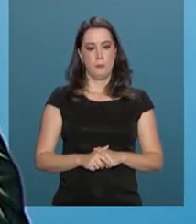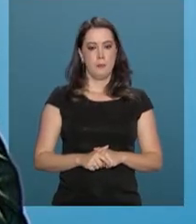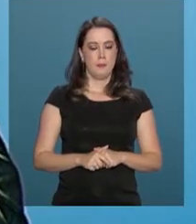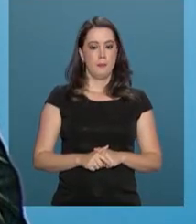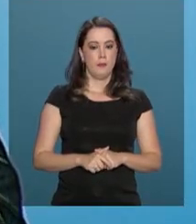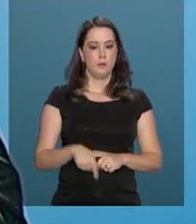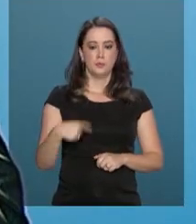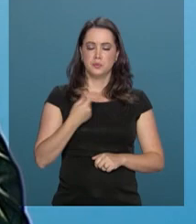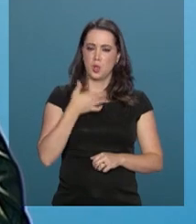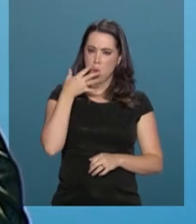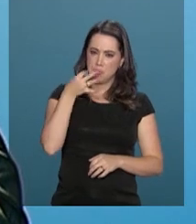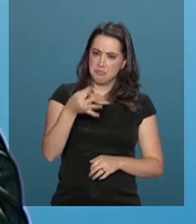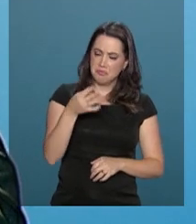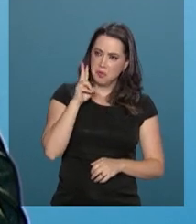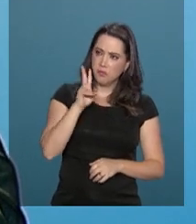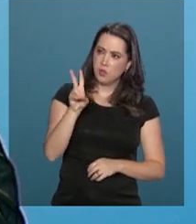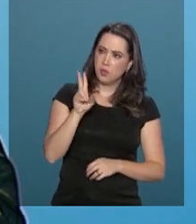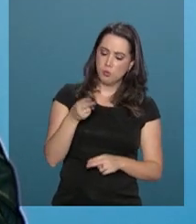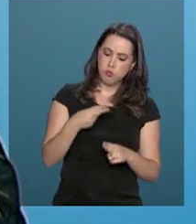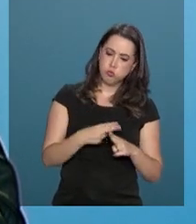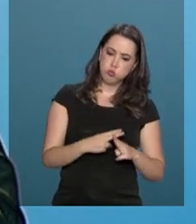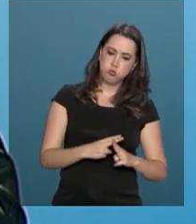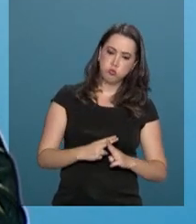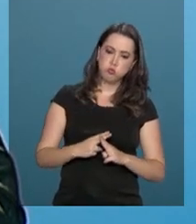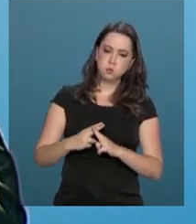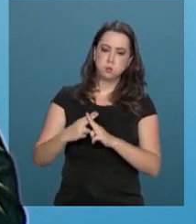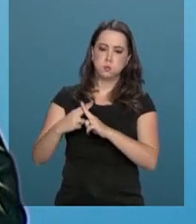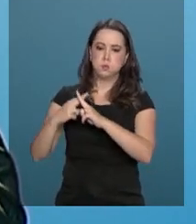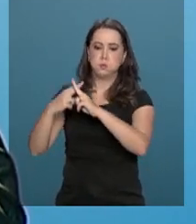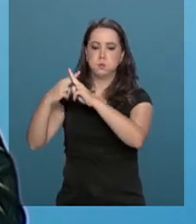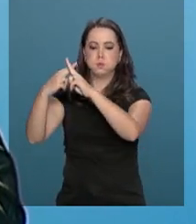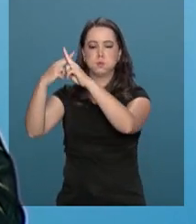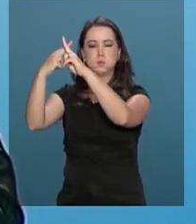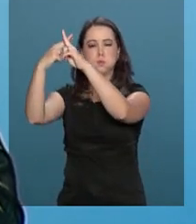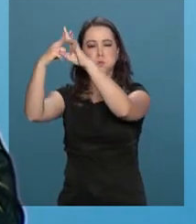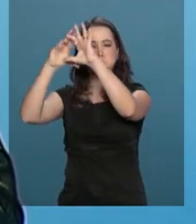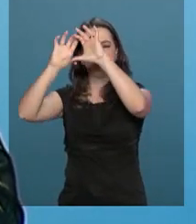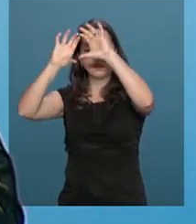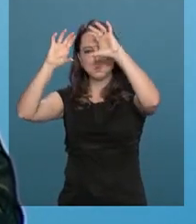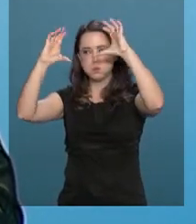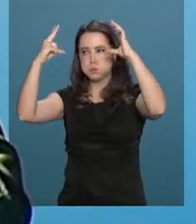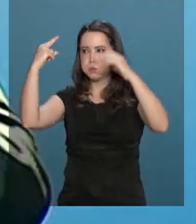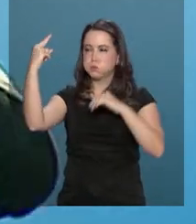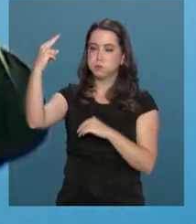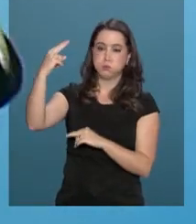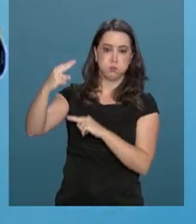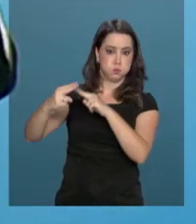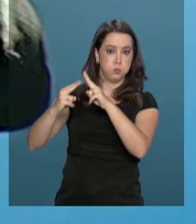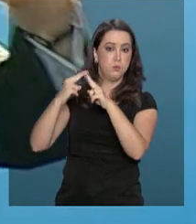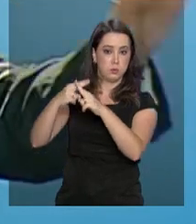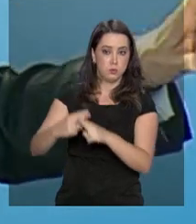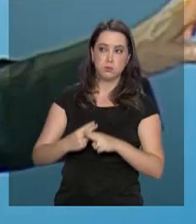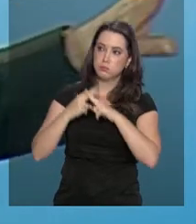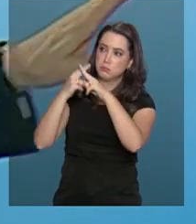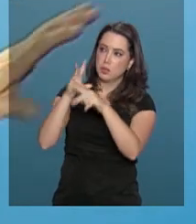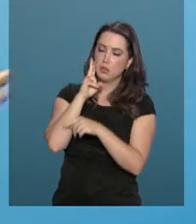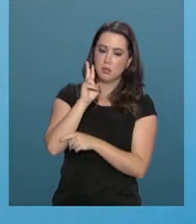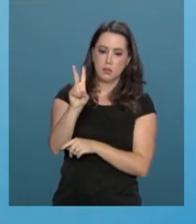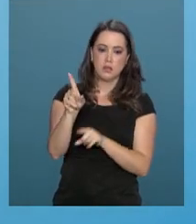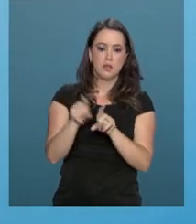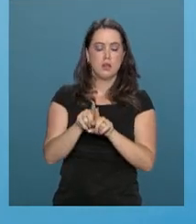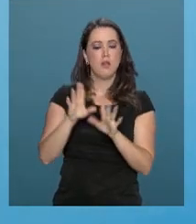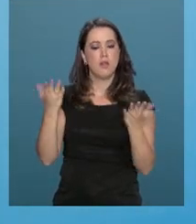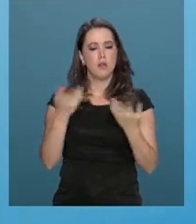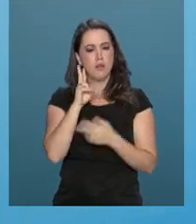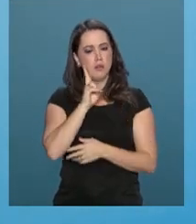Quando eu assisti ao lançamento do satélite geoestacionário, quando nós vimos estas construções que agora o